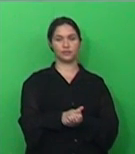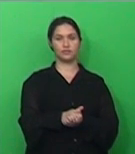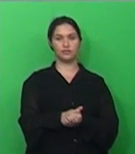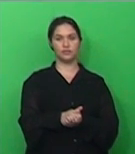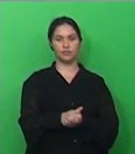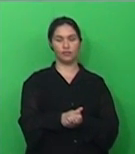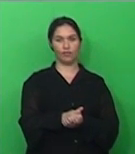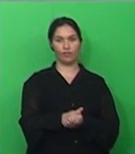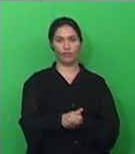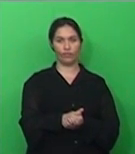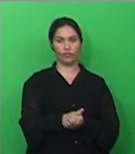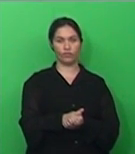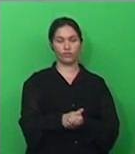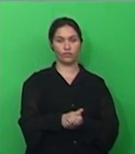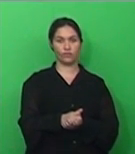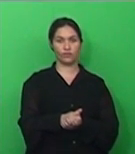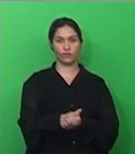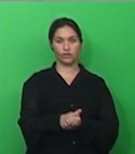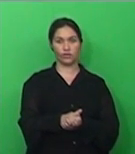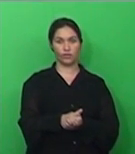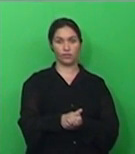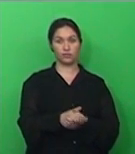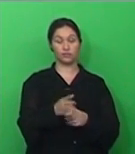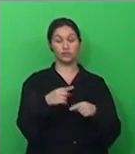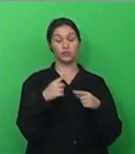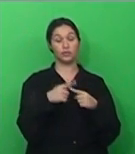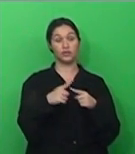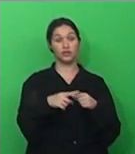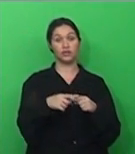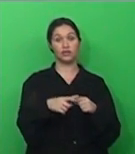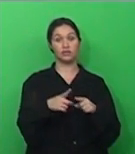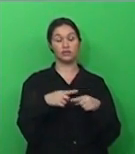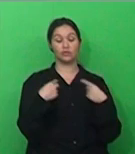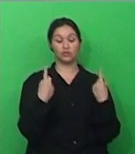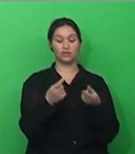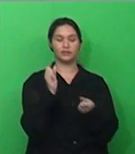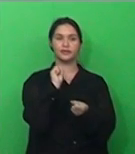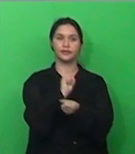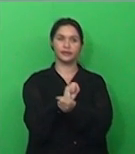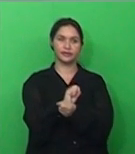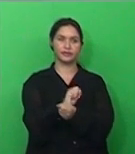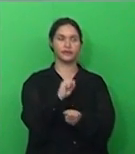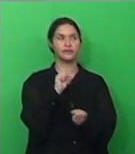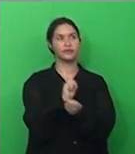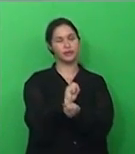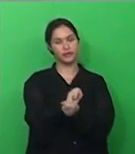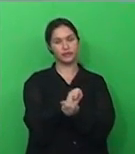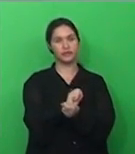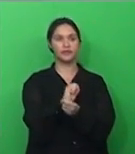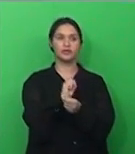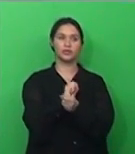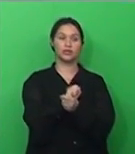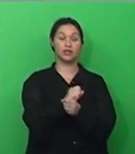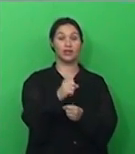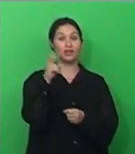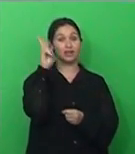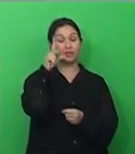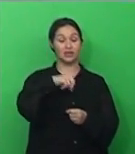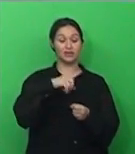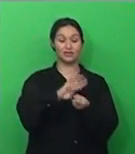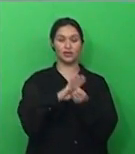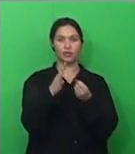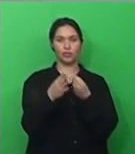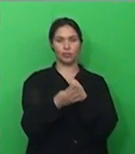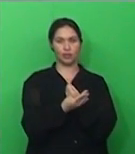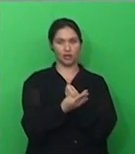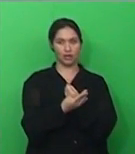um caos nessa cidade, né? Nós vamos ficar esperando, esperando, e aí tem bairros que estão lá à mercê. E não